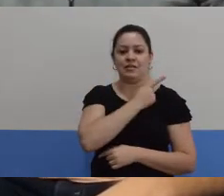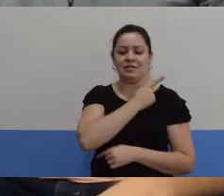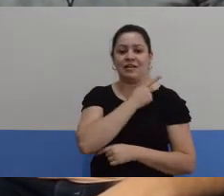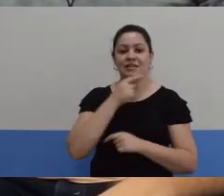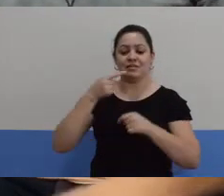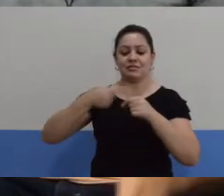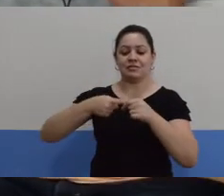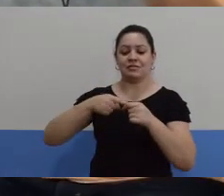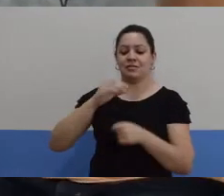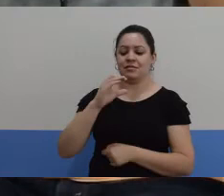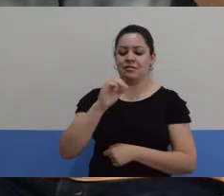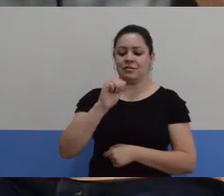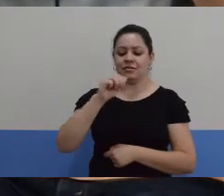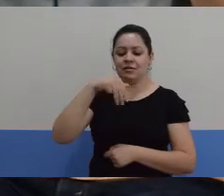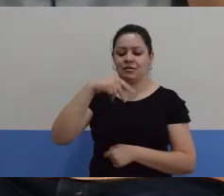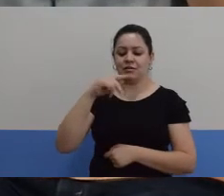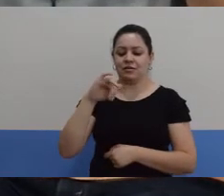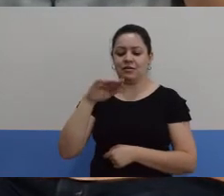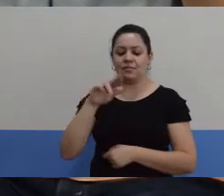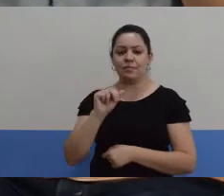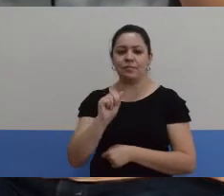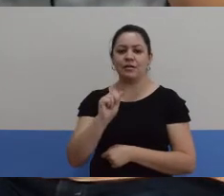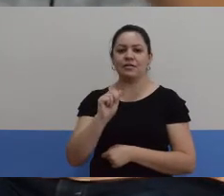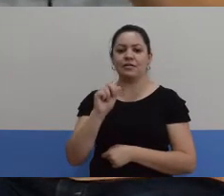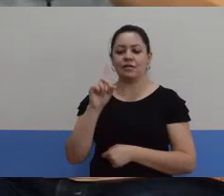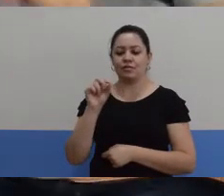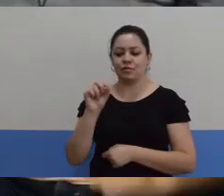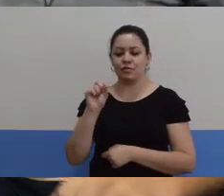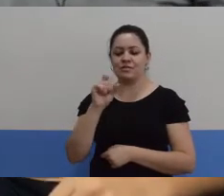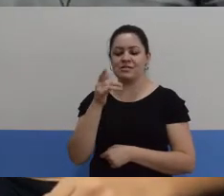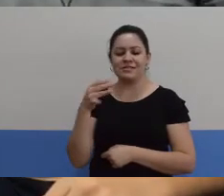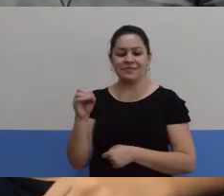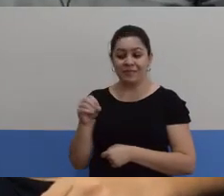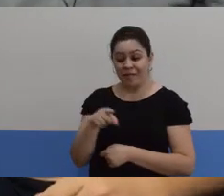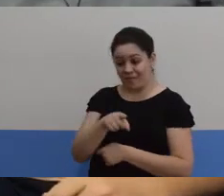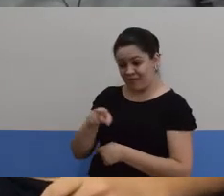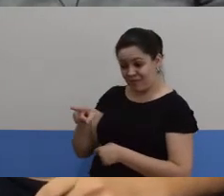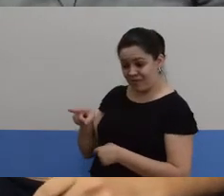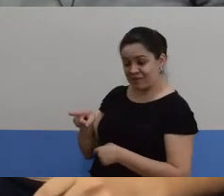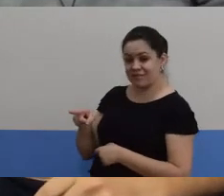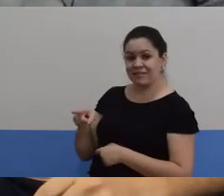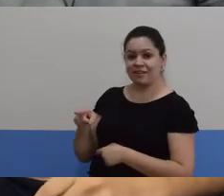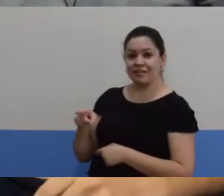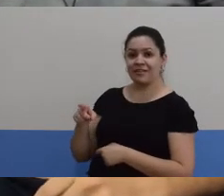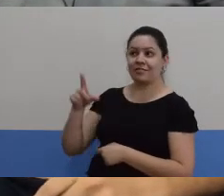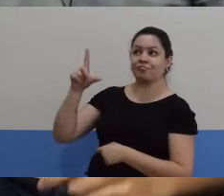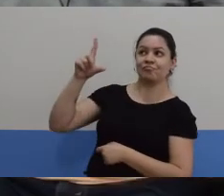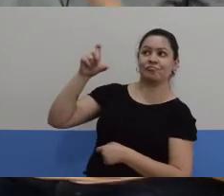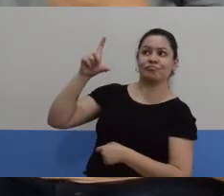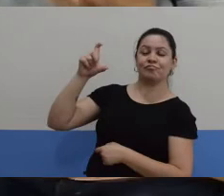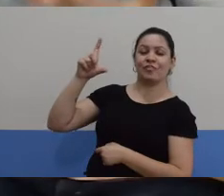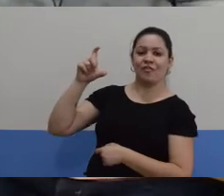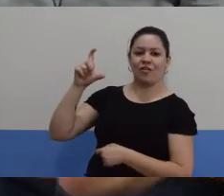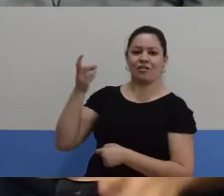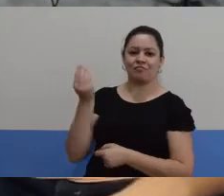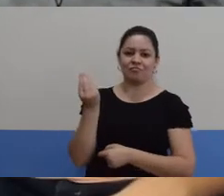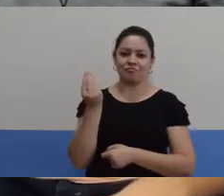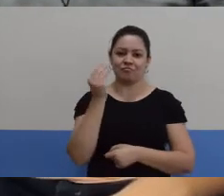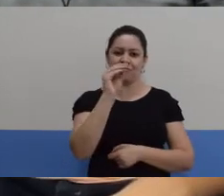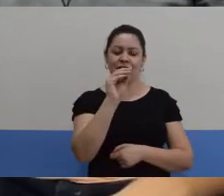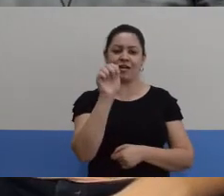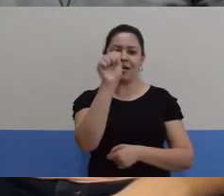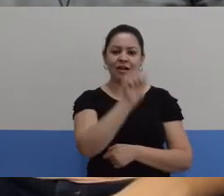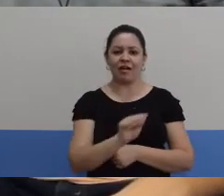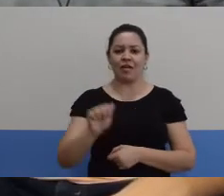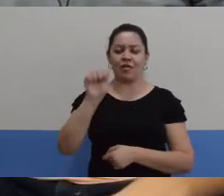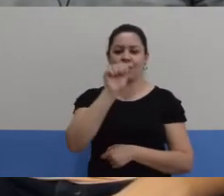Campina do Simão. Depois faz a selfie e lembra lá o arroba da Diopuava, já posta, vamos